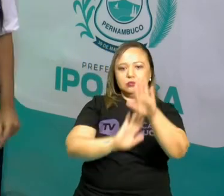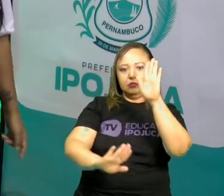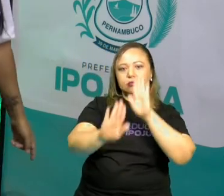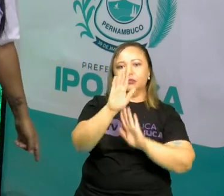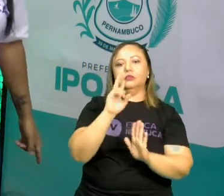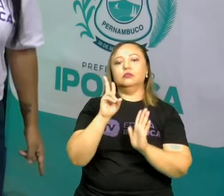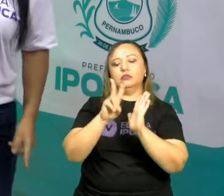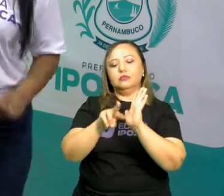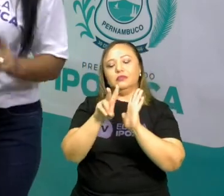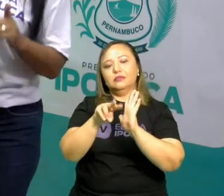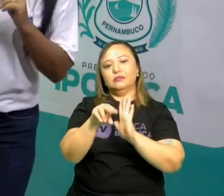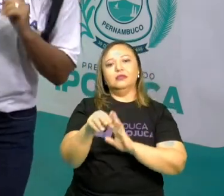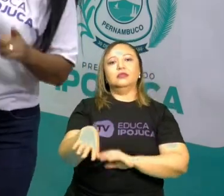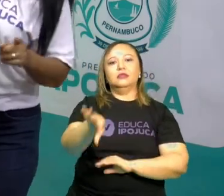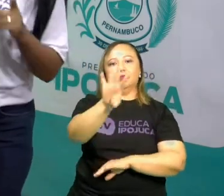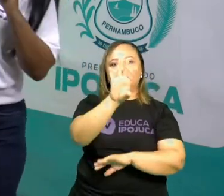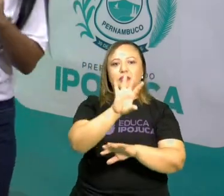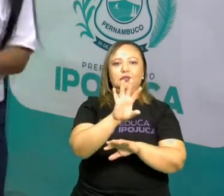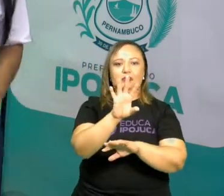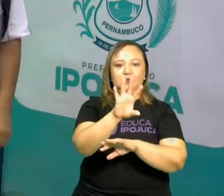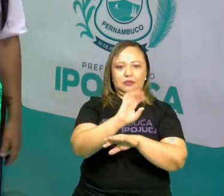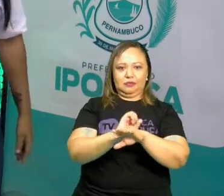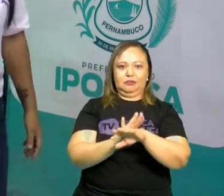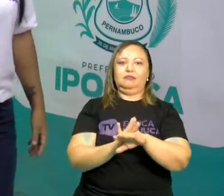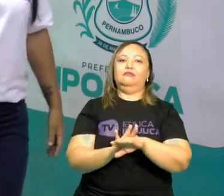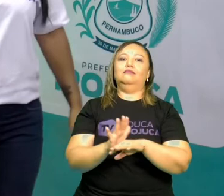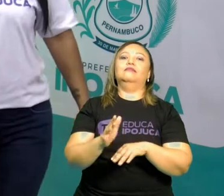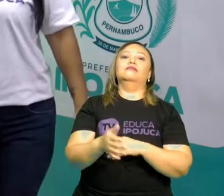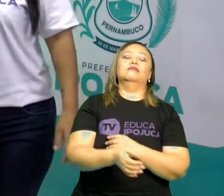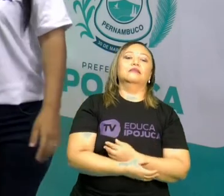cuidar pro vírus não vir te pegar.